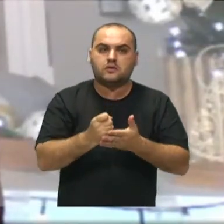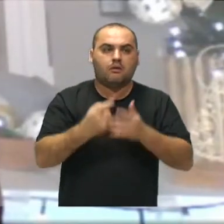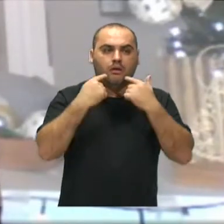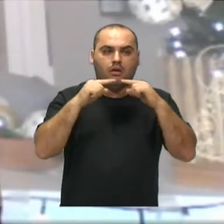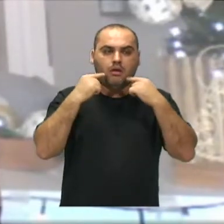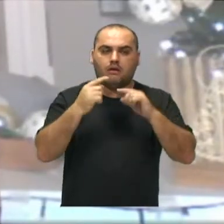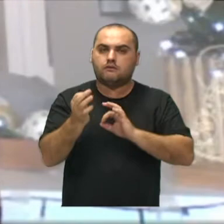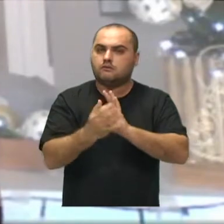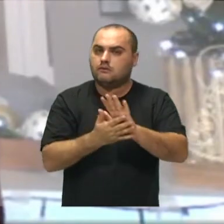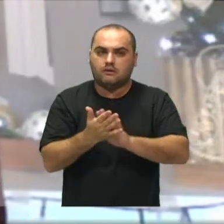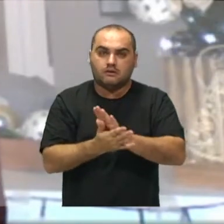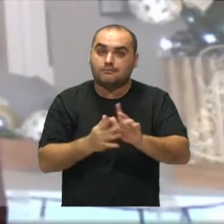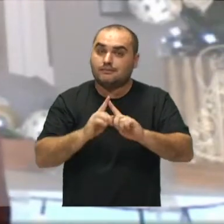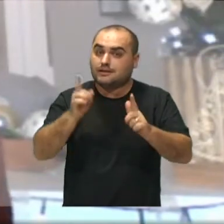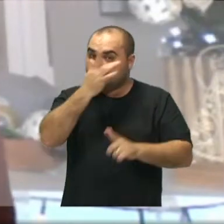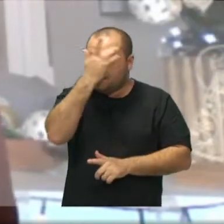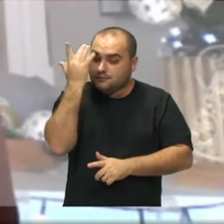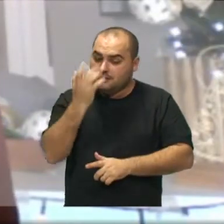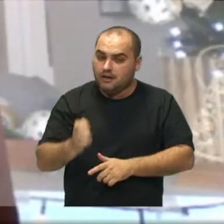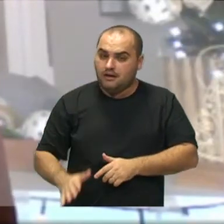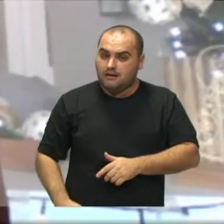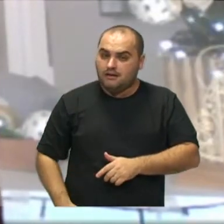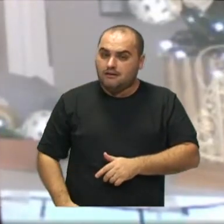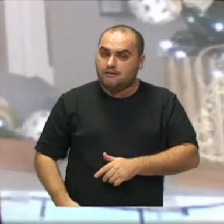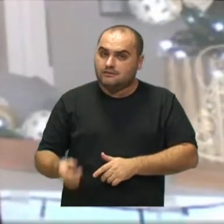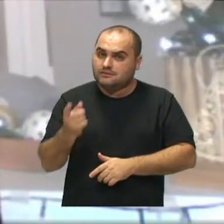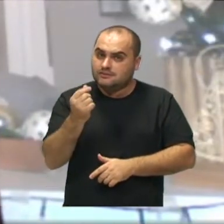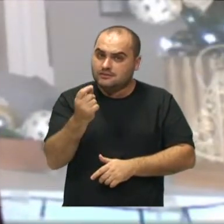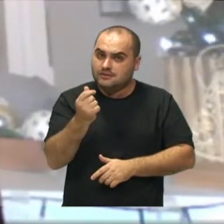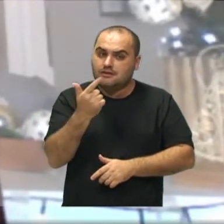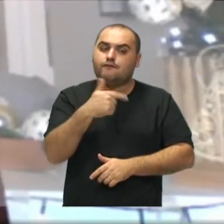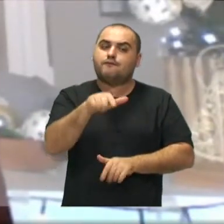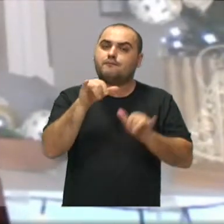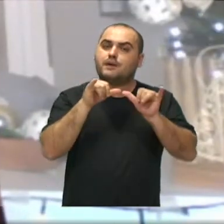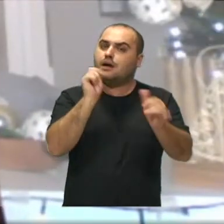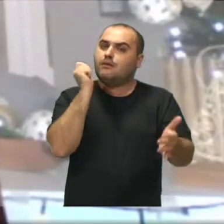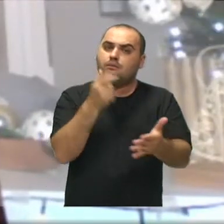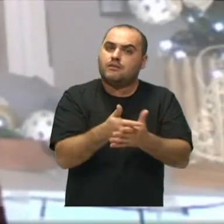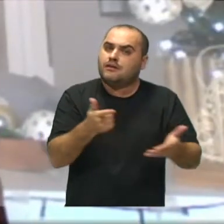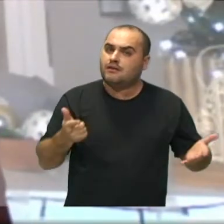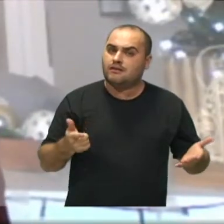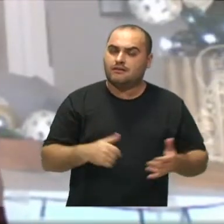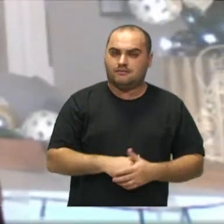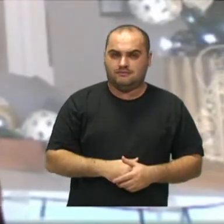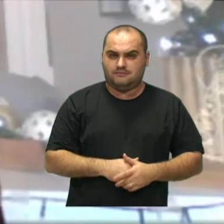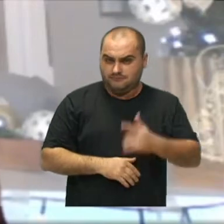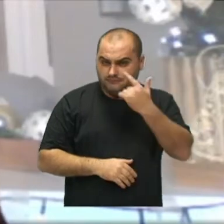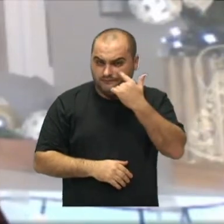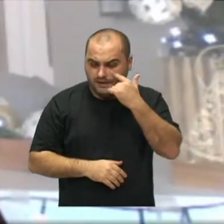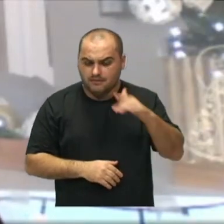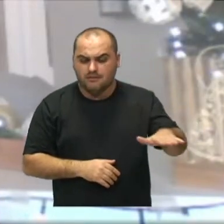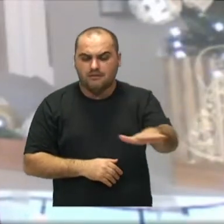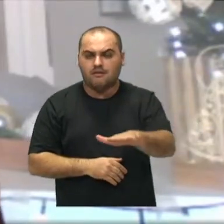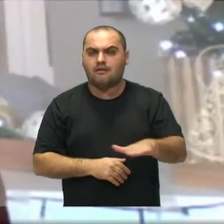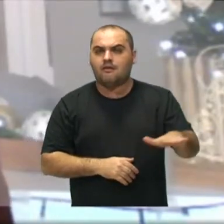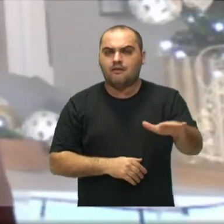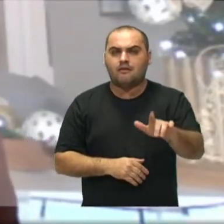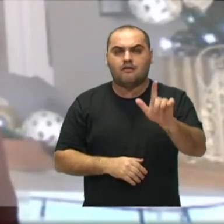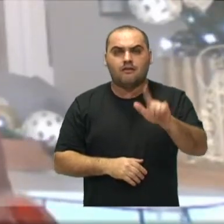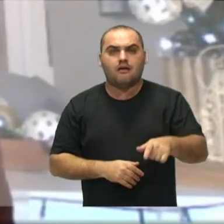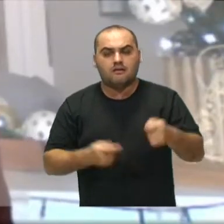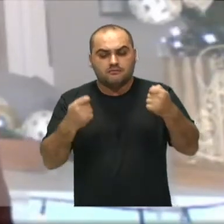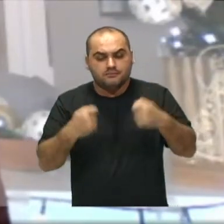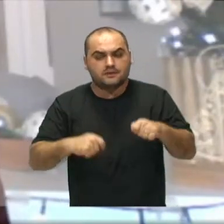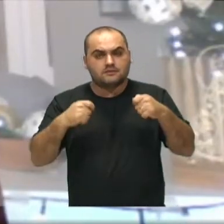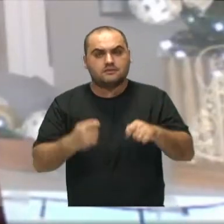está passando fome, mas as pessoas querem ter dinheiro no bolso para comprar o que elas quiserem no supermercado. Então, a gente está vendo por setor o que de fato está precisando